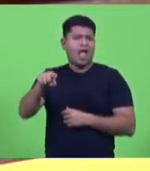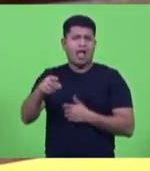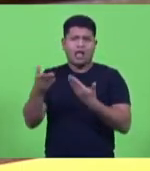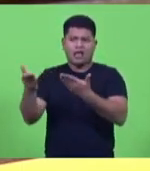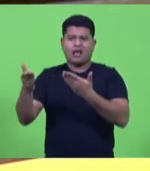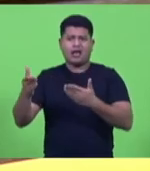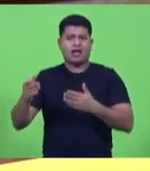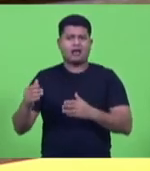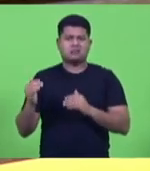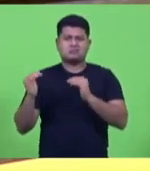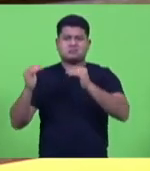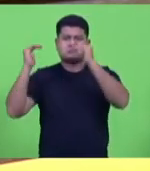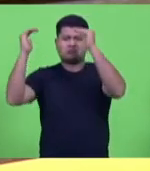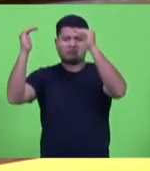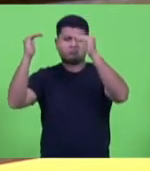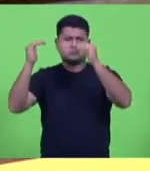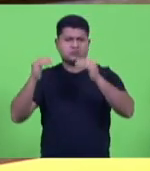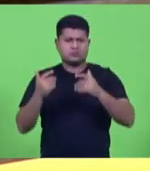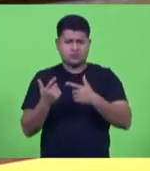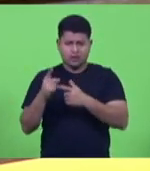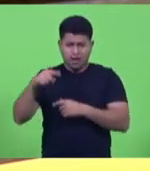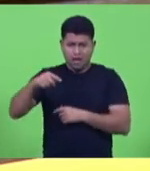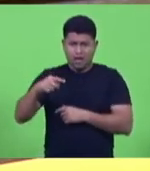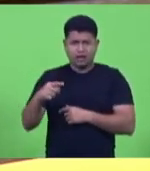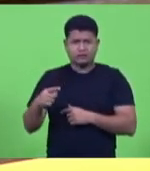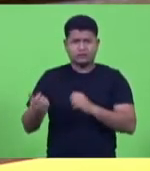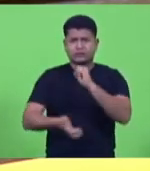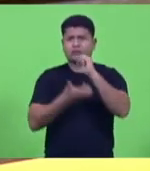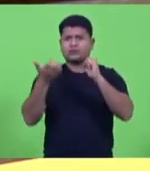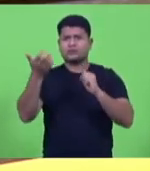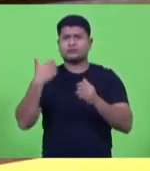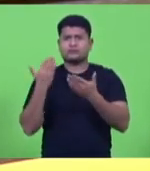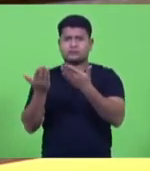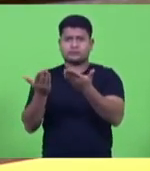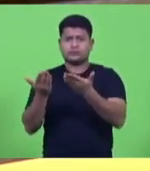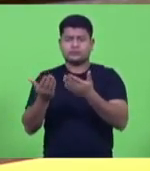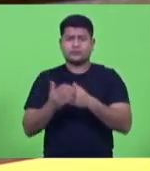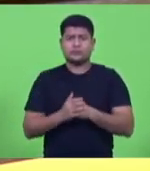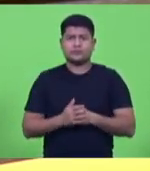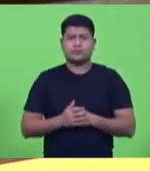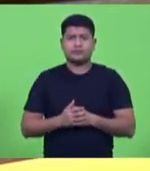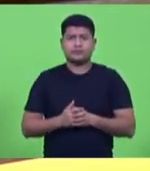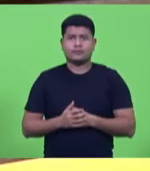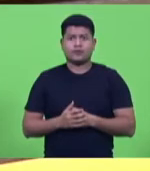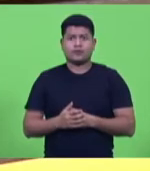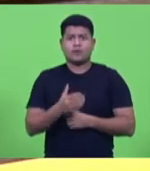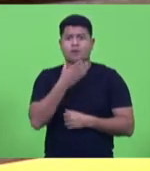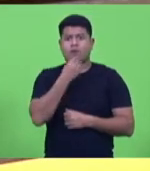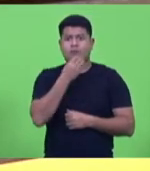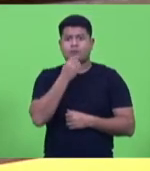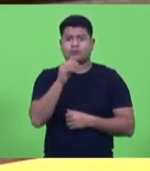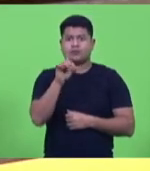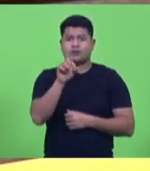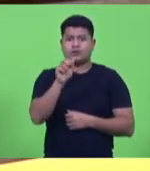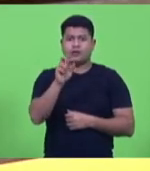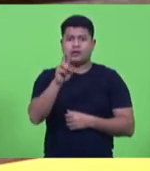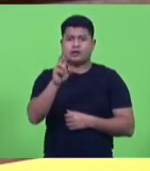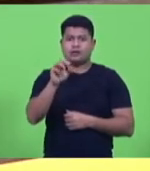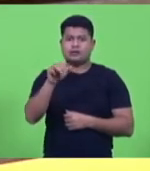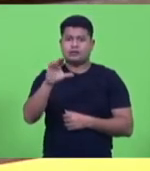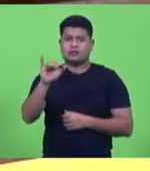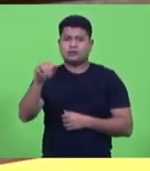nobreza burocrática? Sabe, Nassim Taleb, um autor que eu gosto muito, ele fala sobre um conceito que é o skin in the